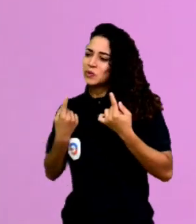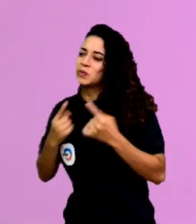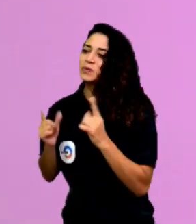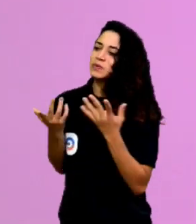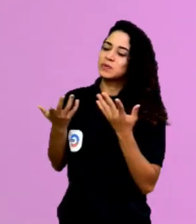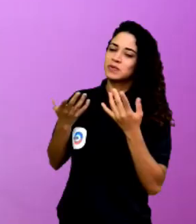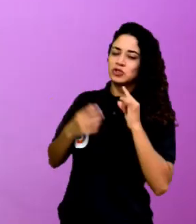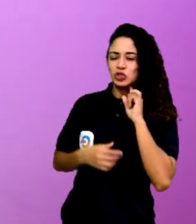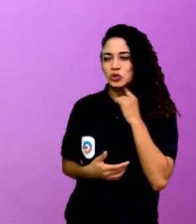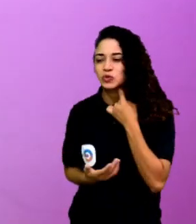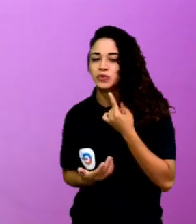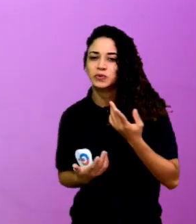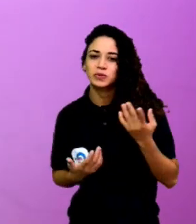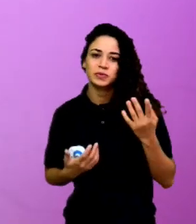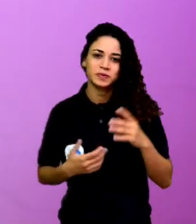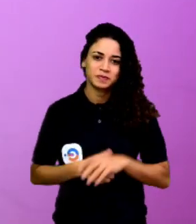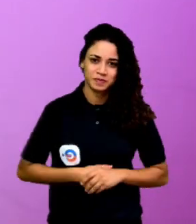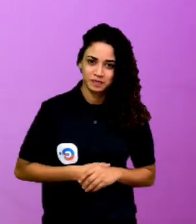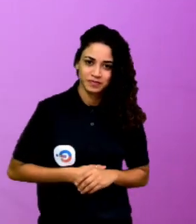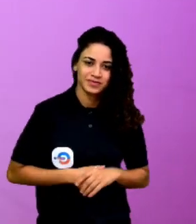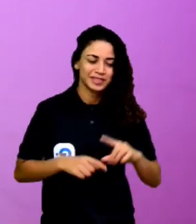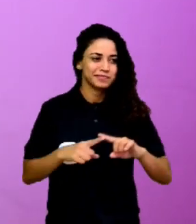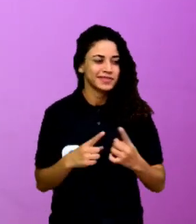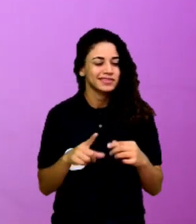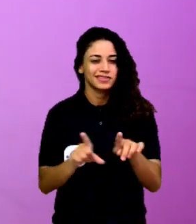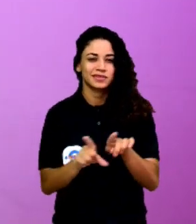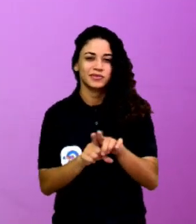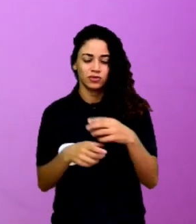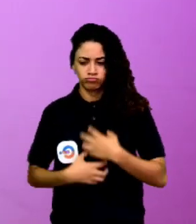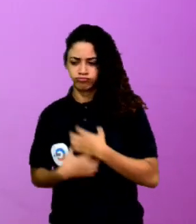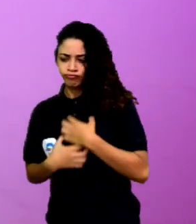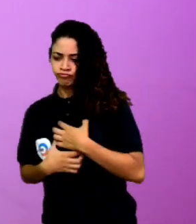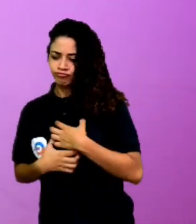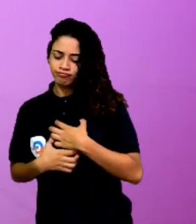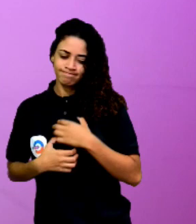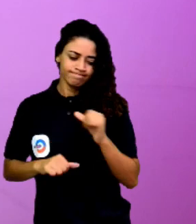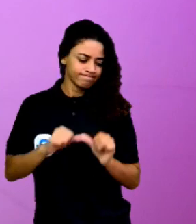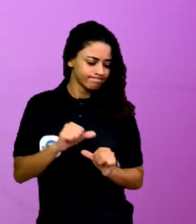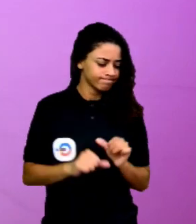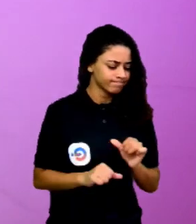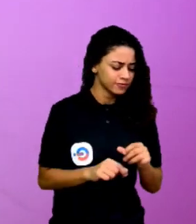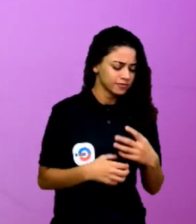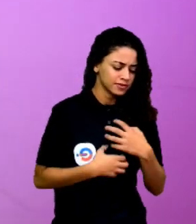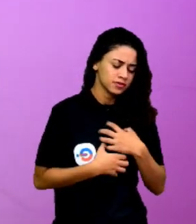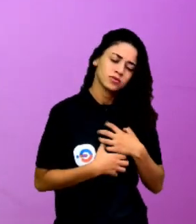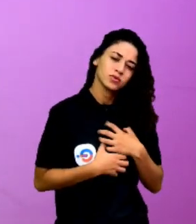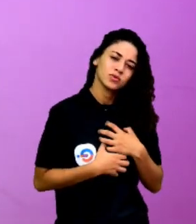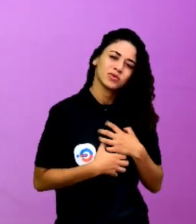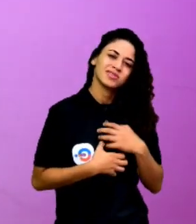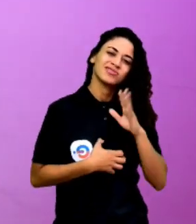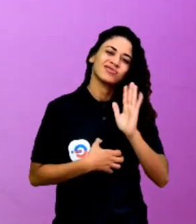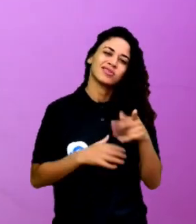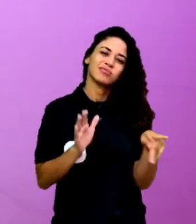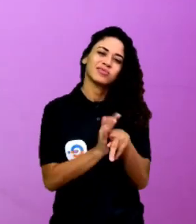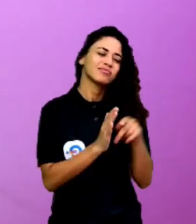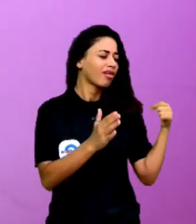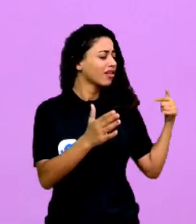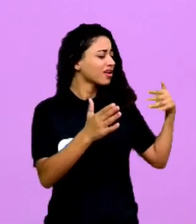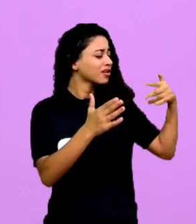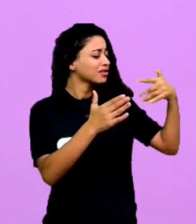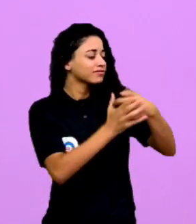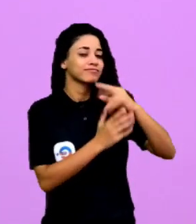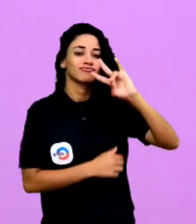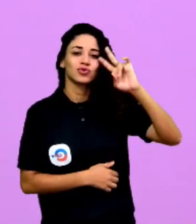de nojo. Mas ao mesmo tempo que eu sinto indignação, eu sinto que isso é resultado de uma